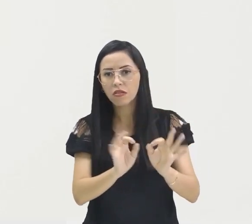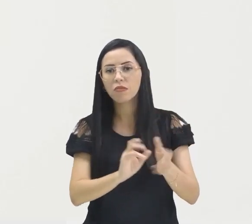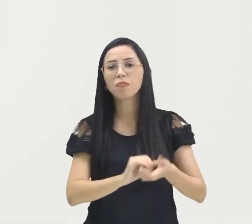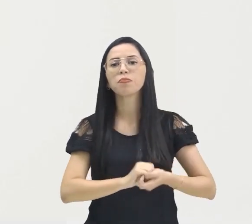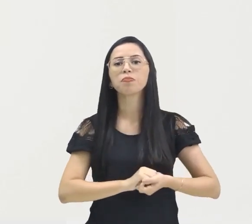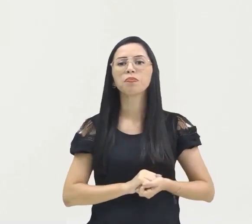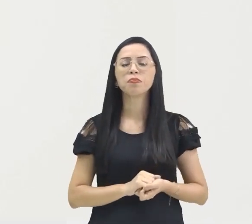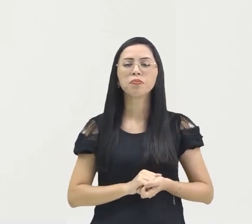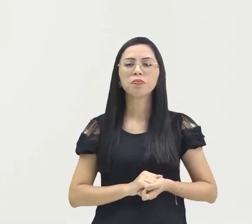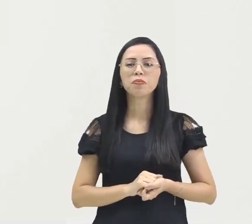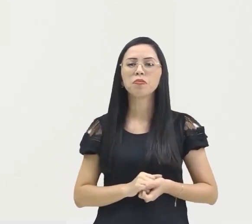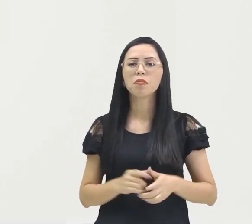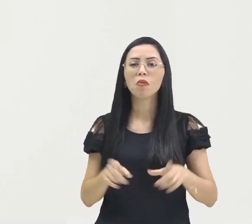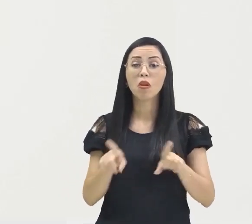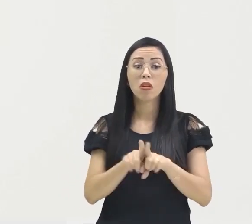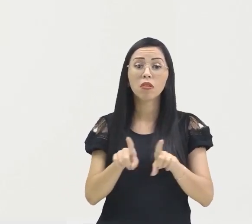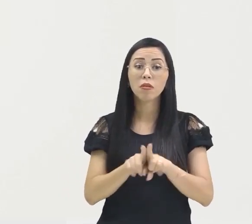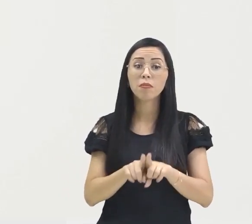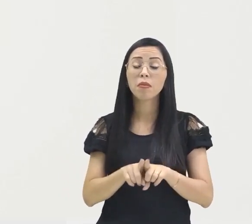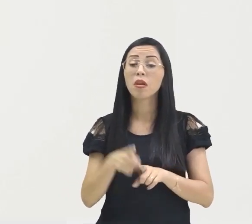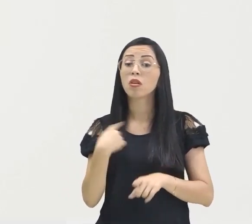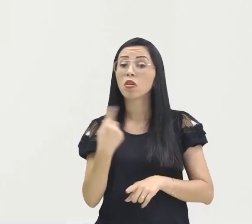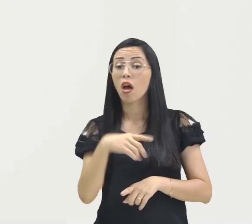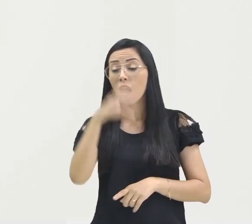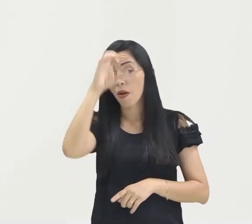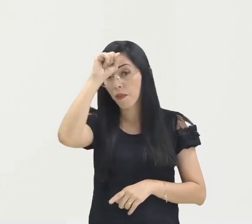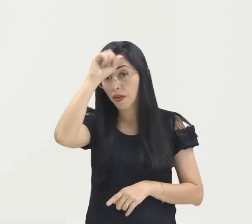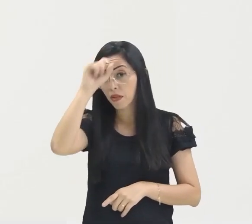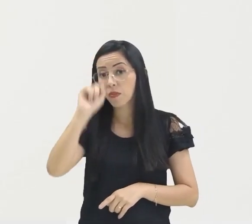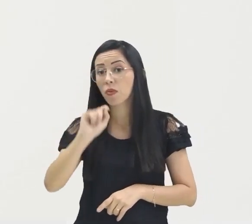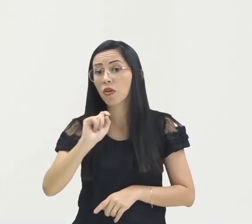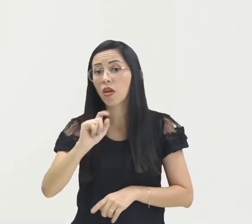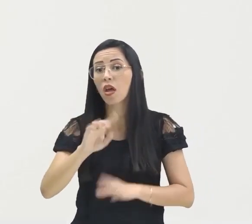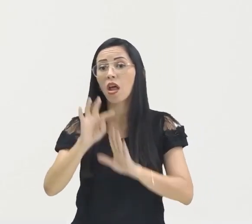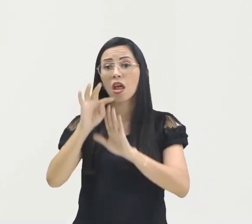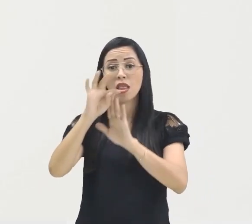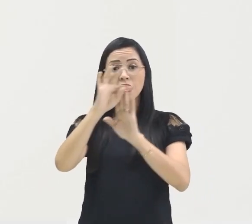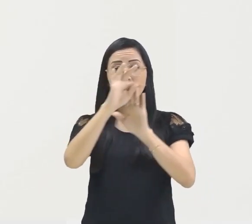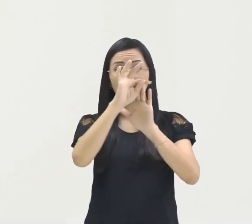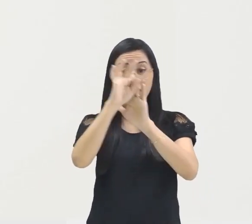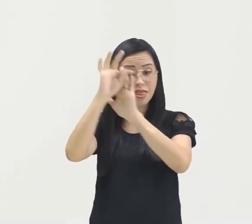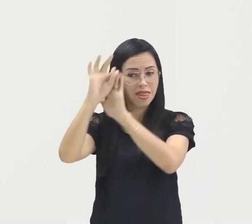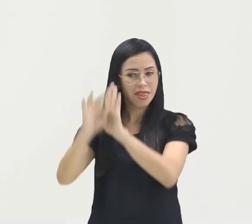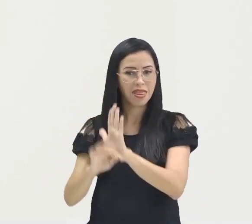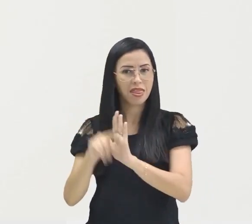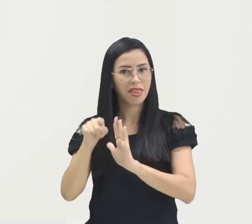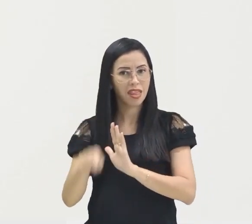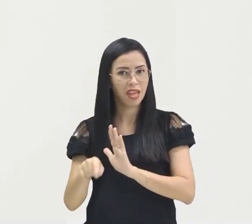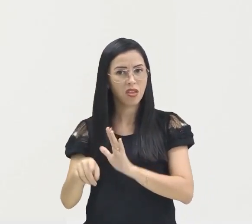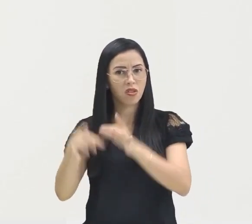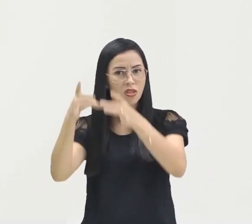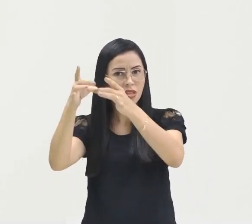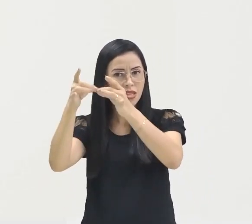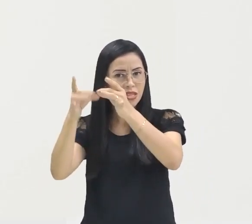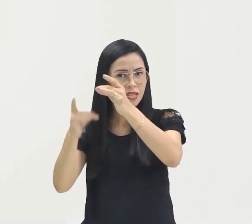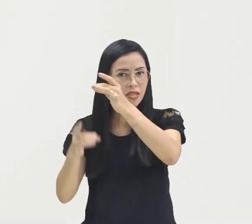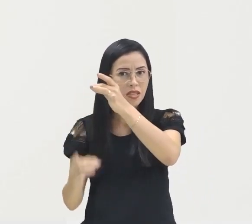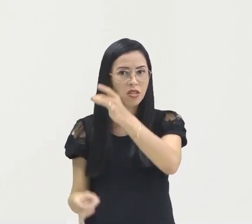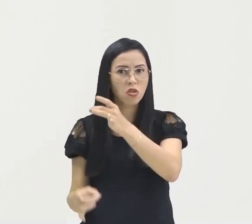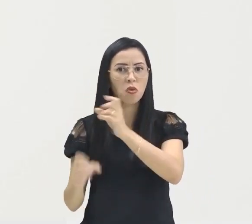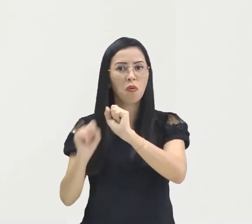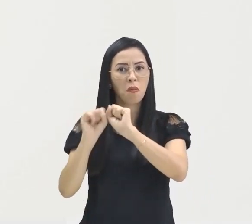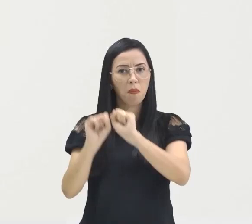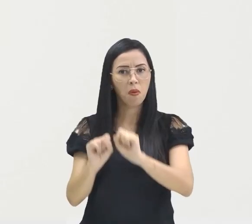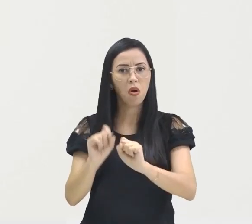O que mais que a gente aprendeu? Que o texto dissertativo expositivo pode ser construído através da estrutura textual típica,